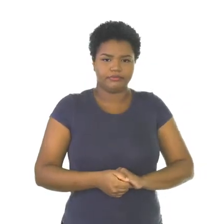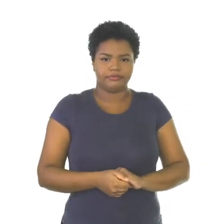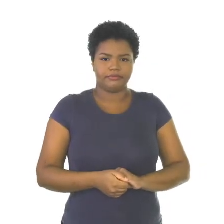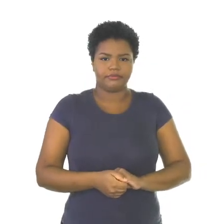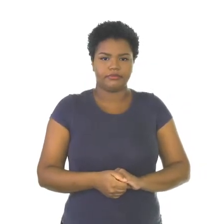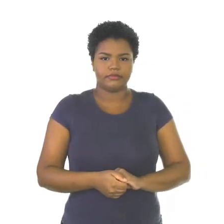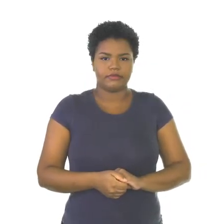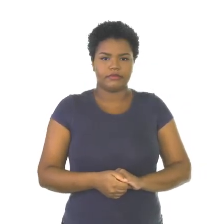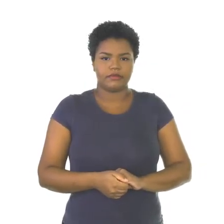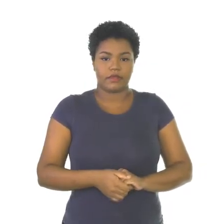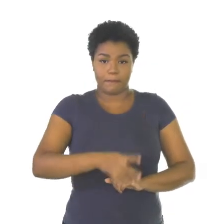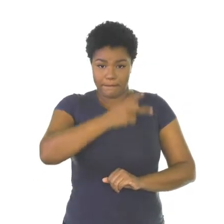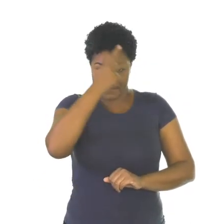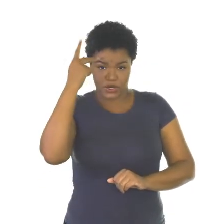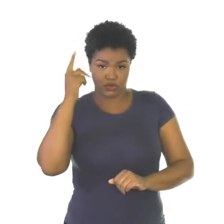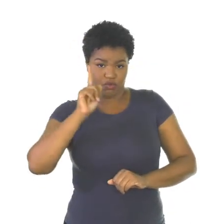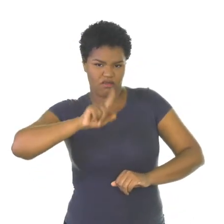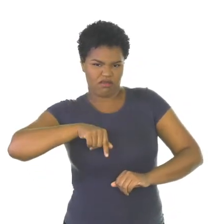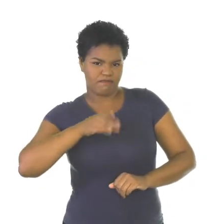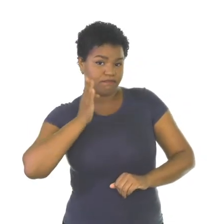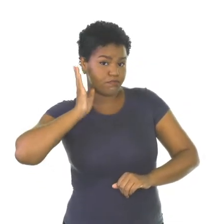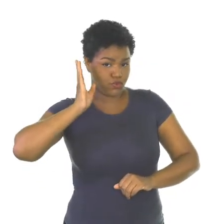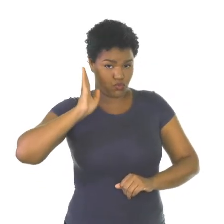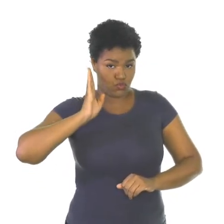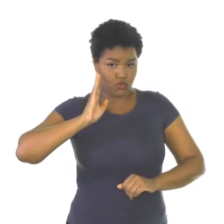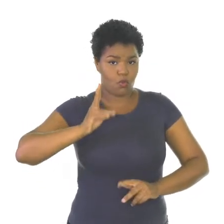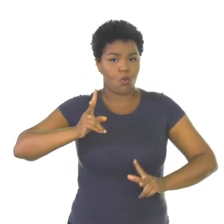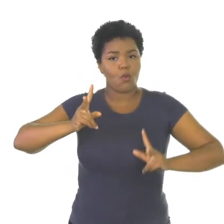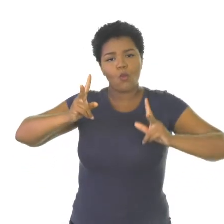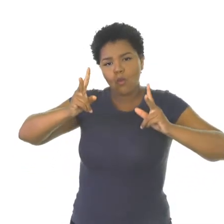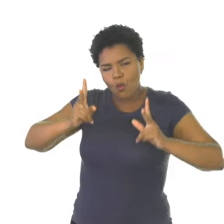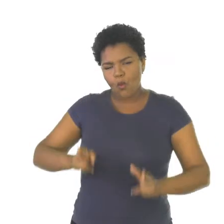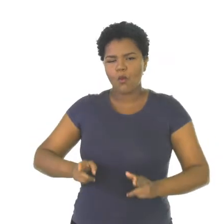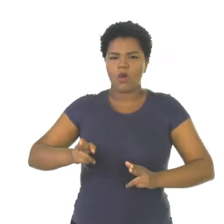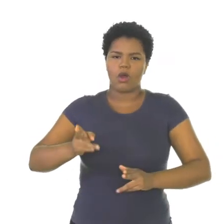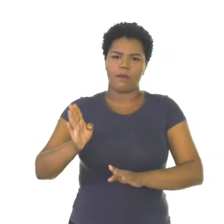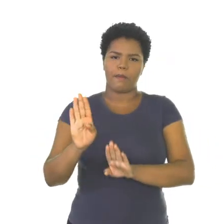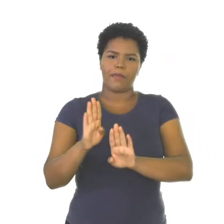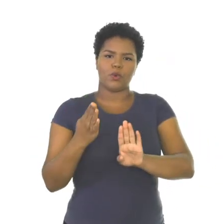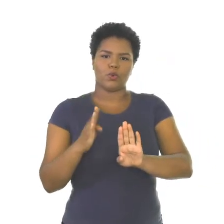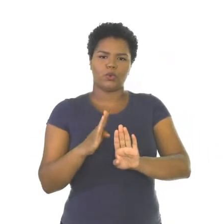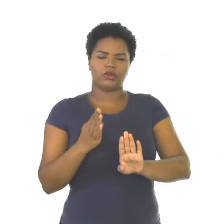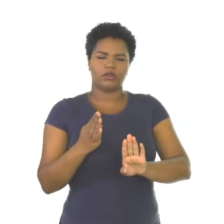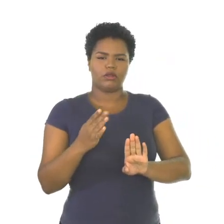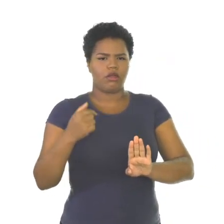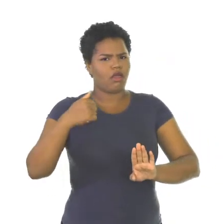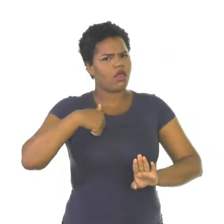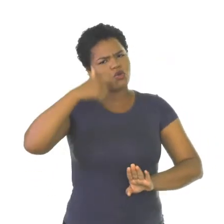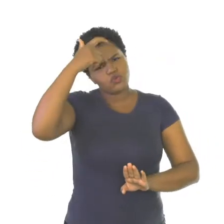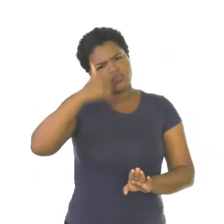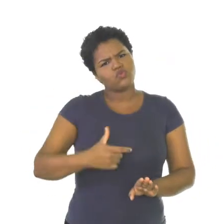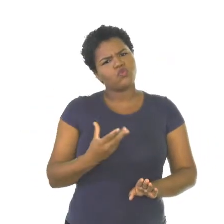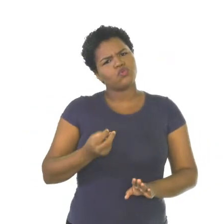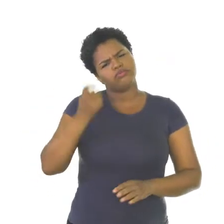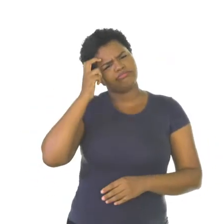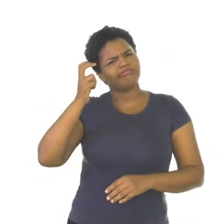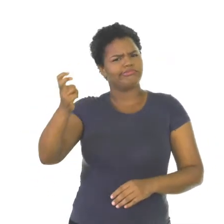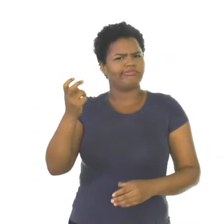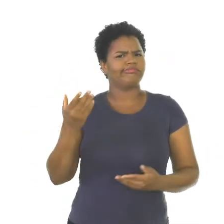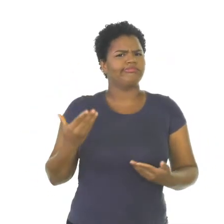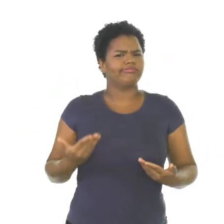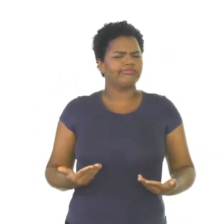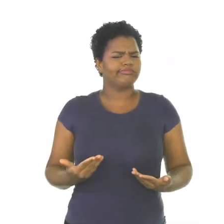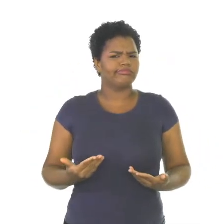que se uma pessoa é burra como uma porta. Eu sou muito